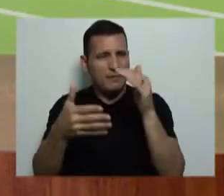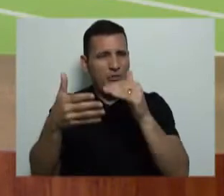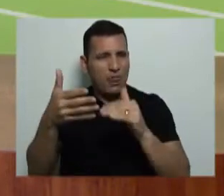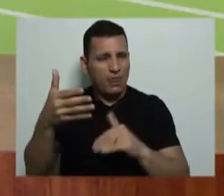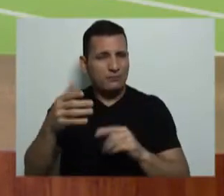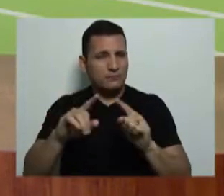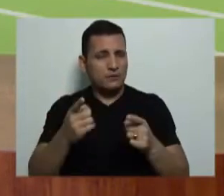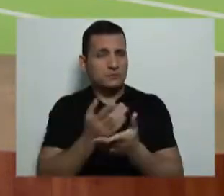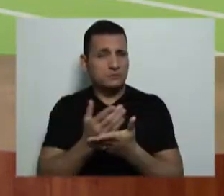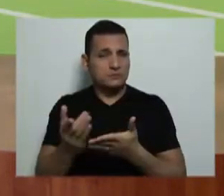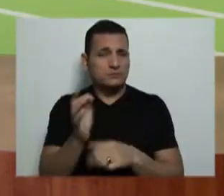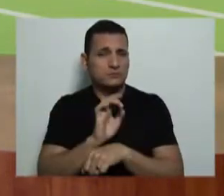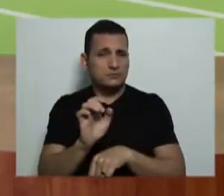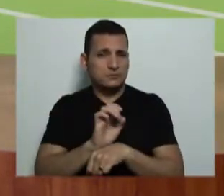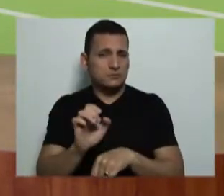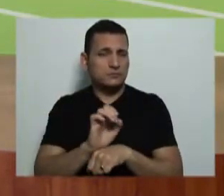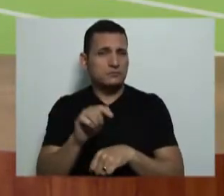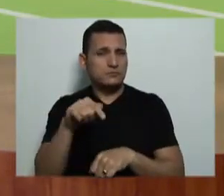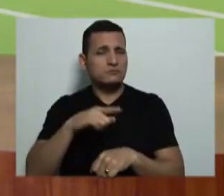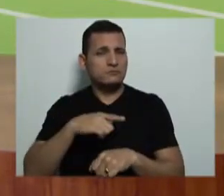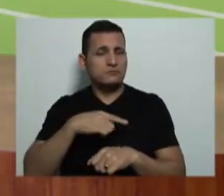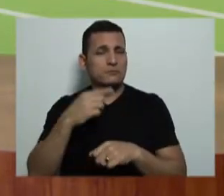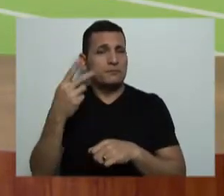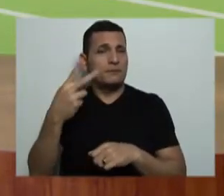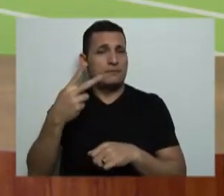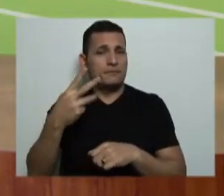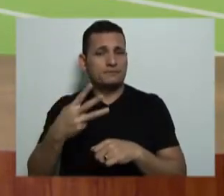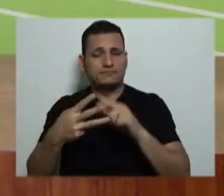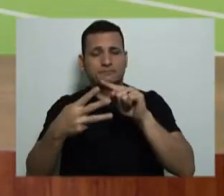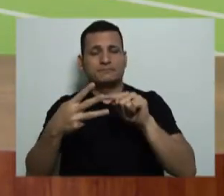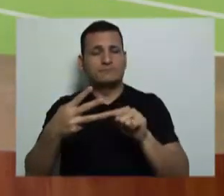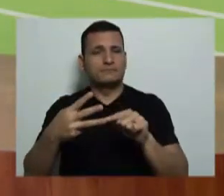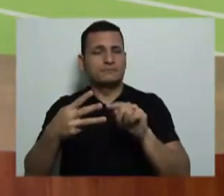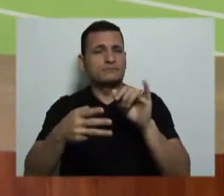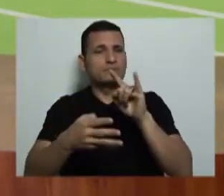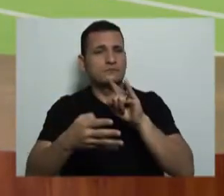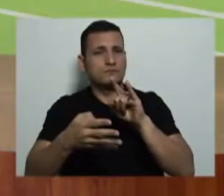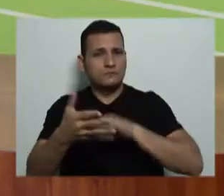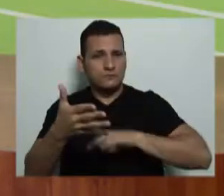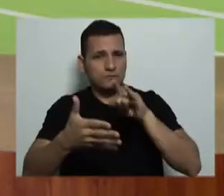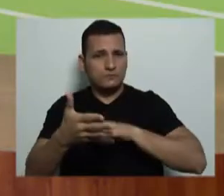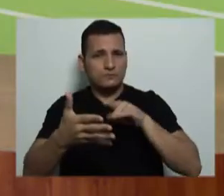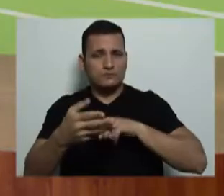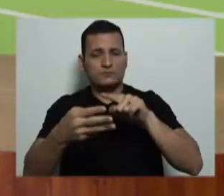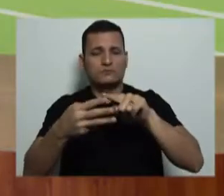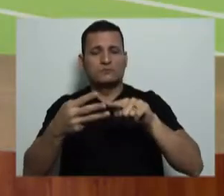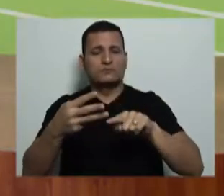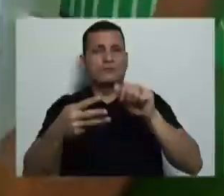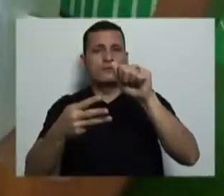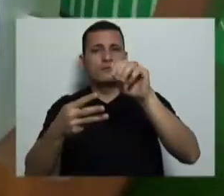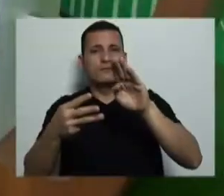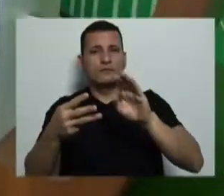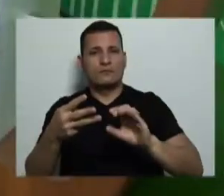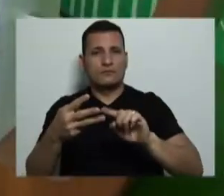início do estágio ele desenvolve esses 3 primeiros, o que está destacado como o A, o B e o C aí.